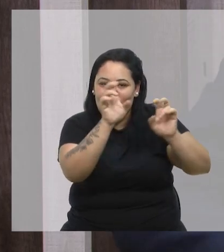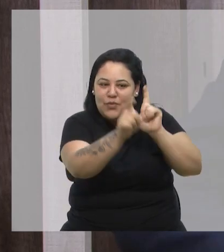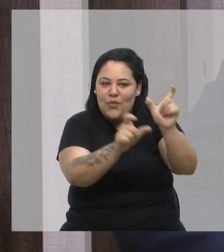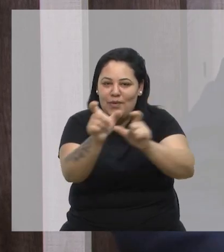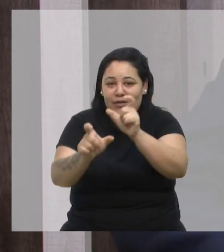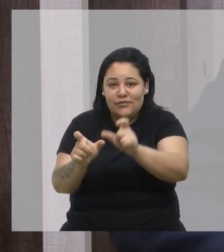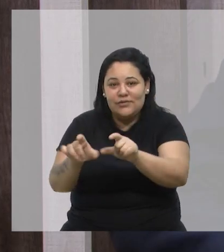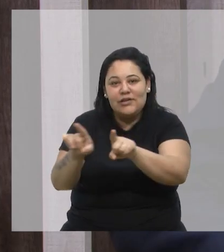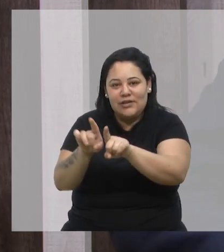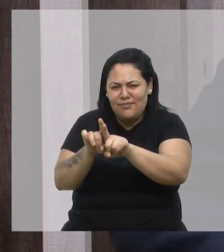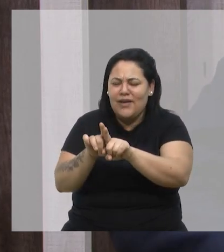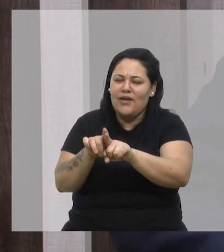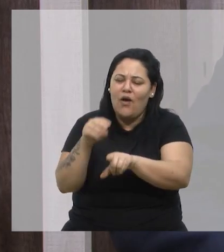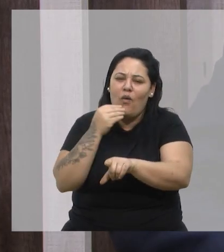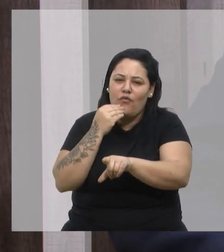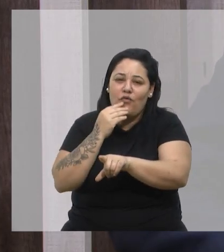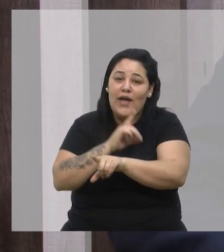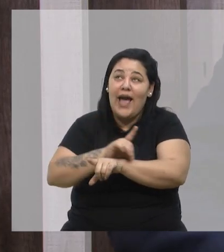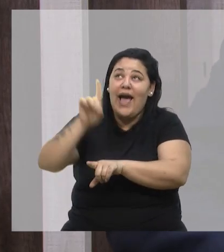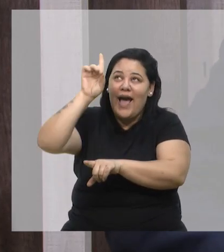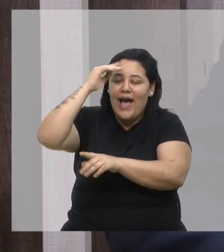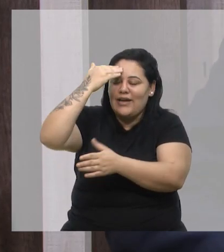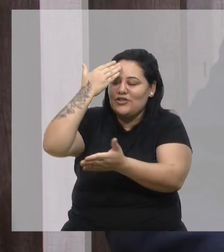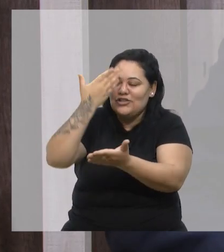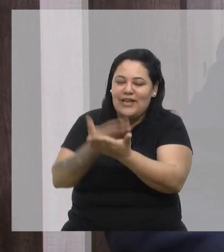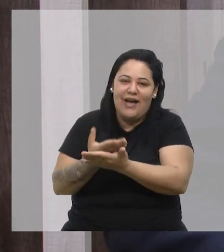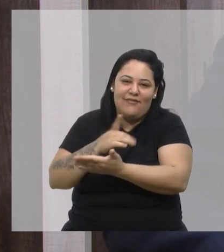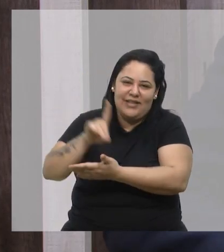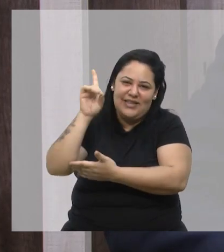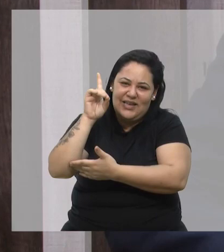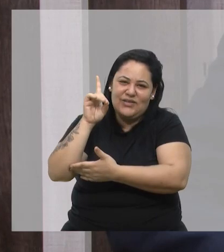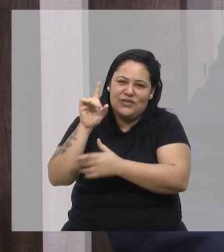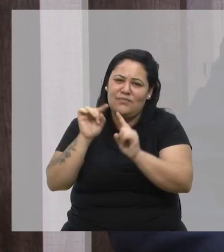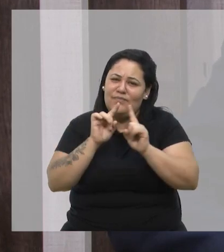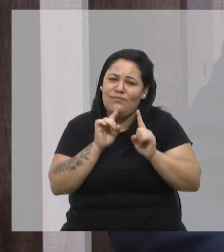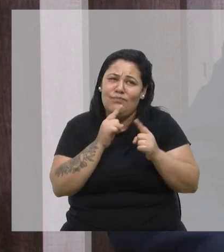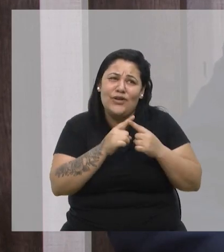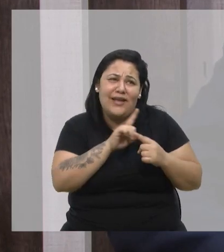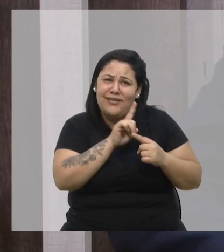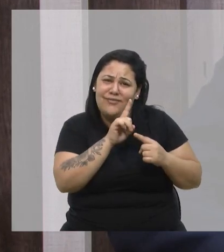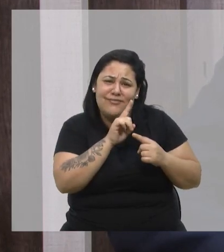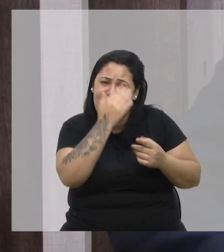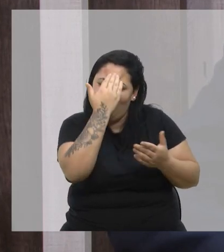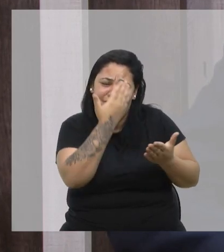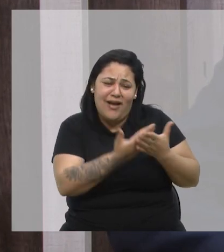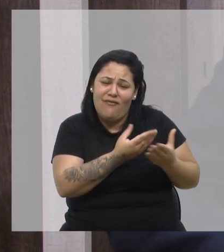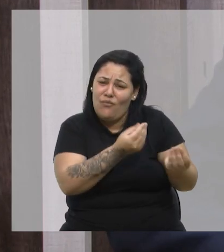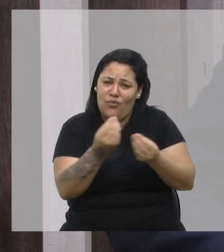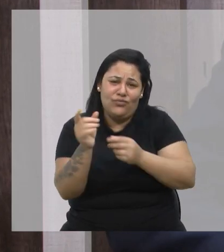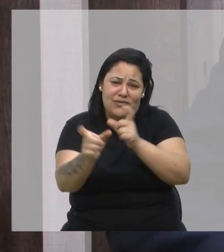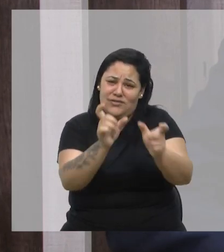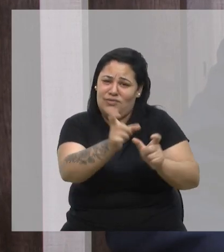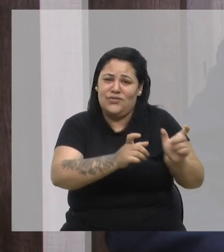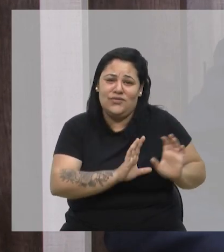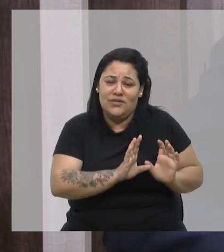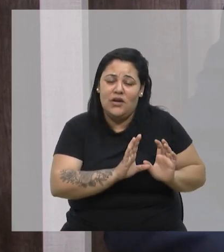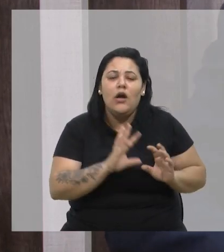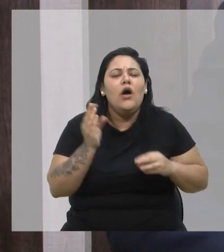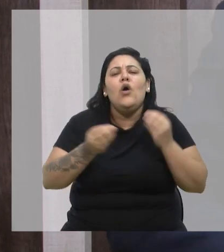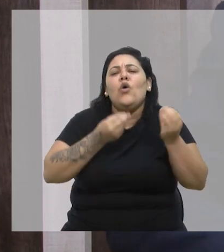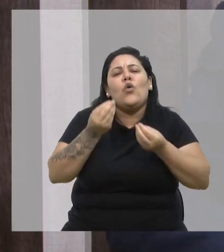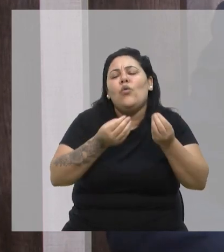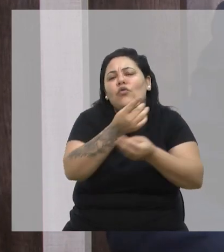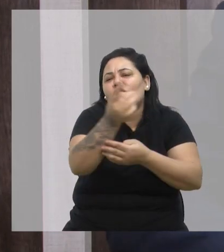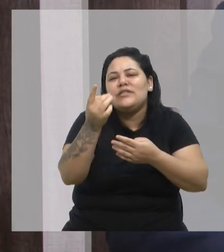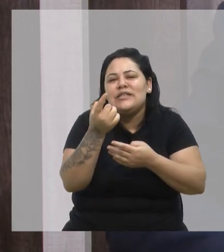deixando claro que ele também era um crente em Deus, digamos assim, mas ele não acreditava tanto assim na humanidade. Como é que vocês veem, a